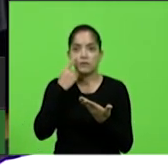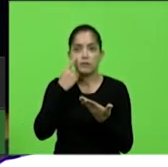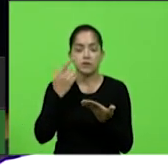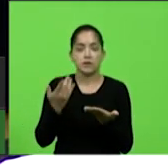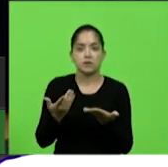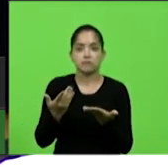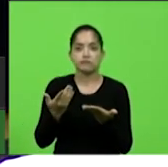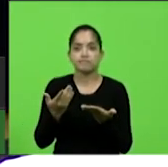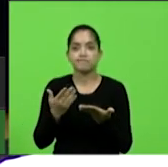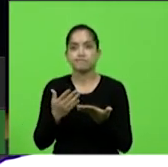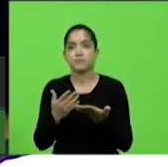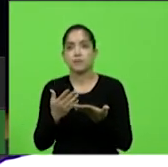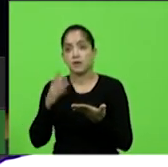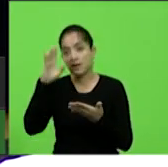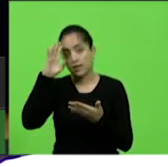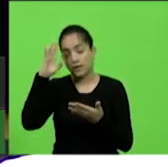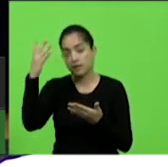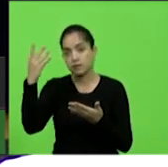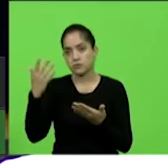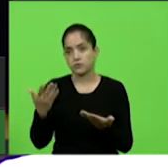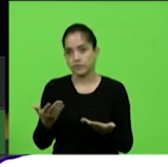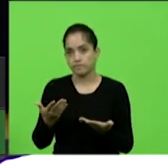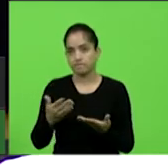tem que se movimentar para resolver esse problema.